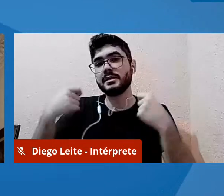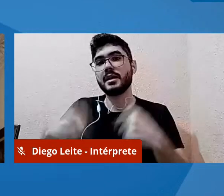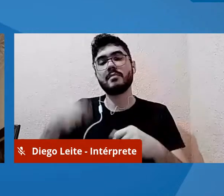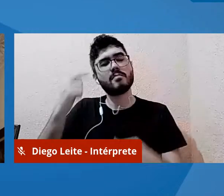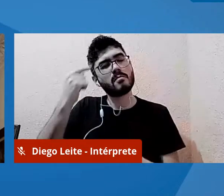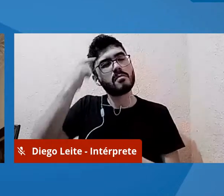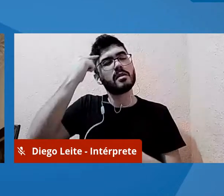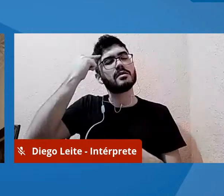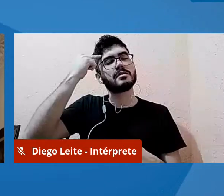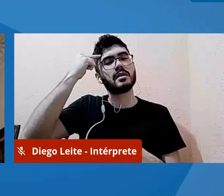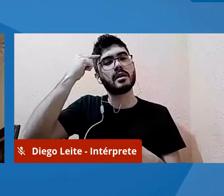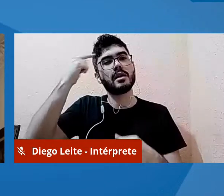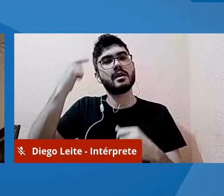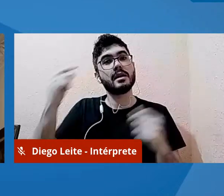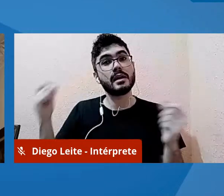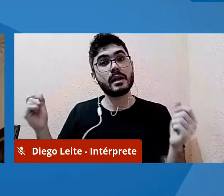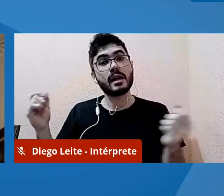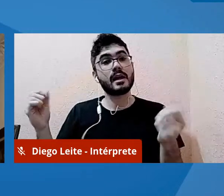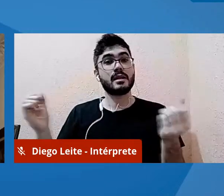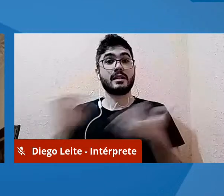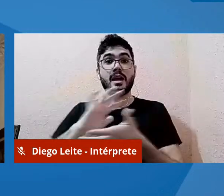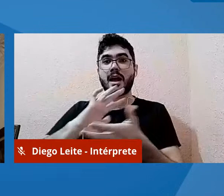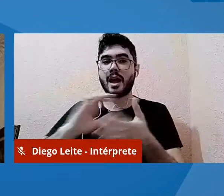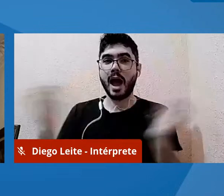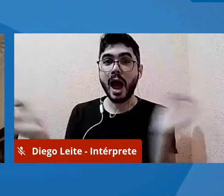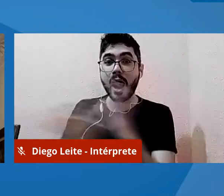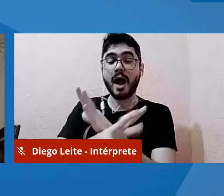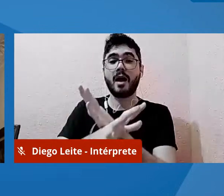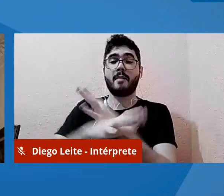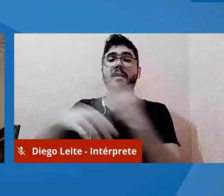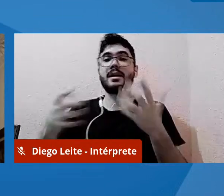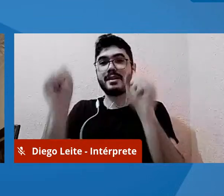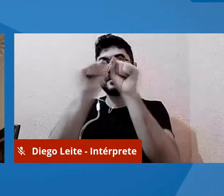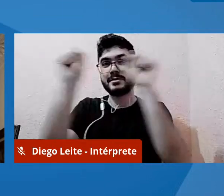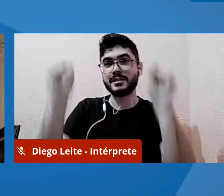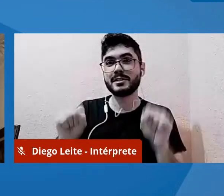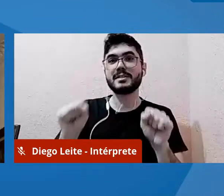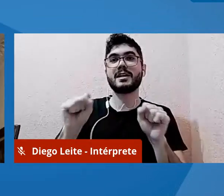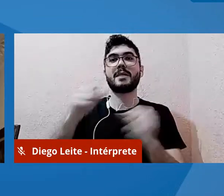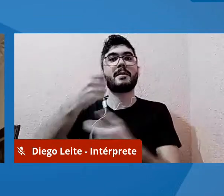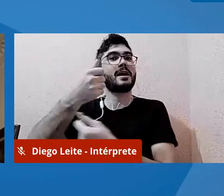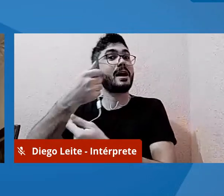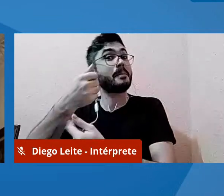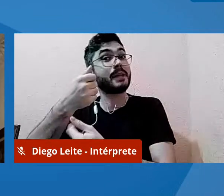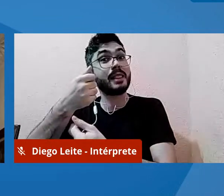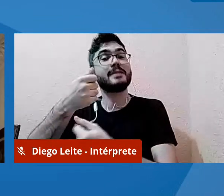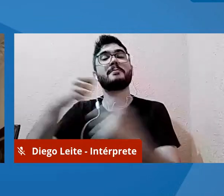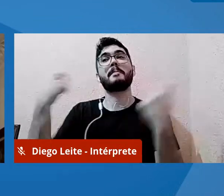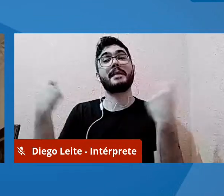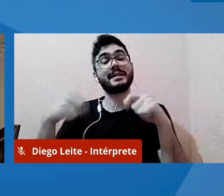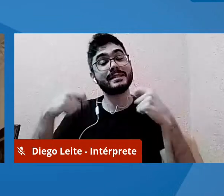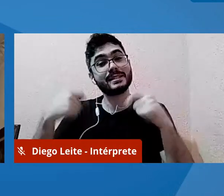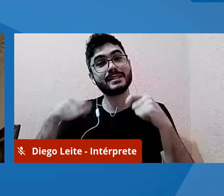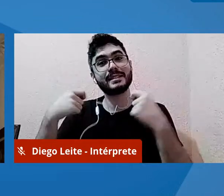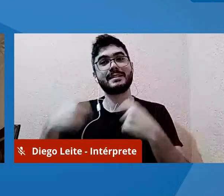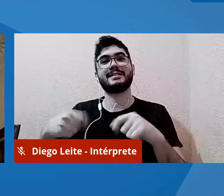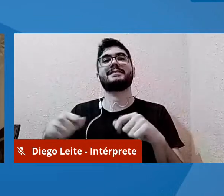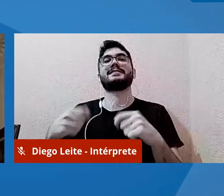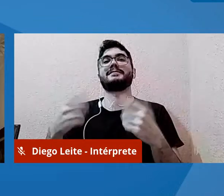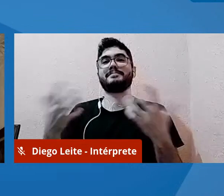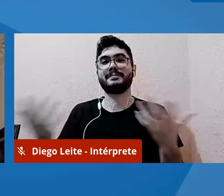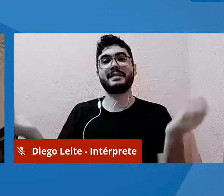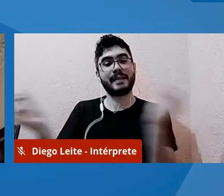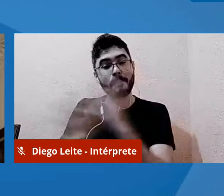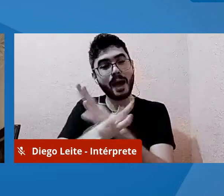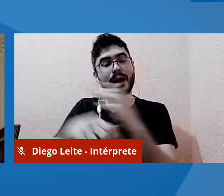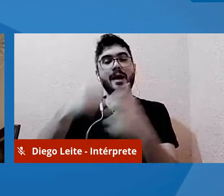o sistema capitalista. Né? Um vasto programa, né? Um vasto programa que eu não vou poder desenvolver agora. Né? Mas temos que